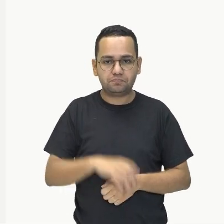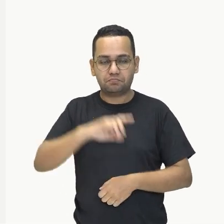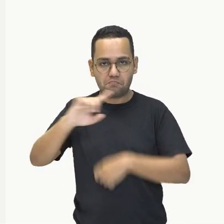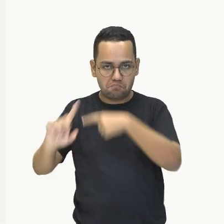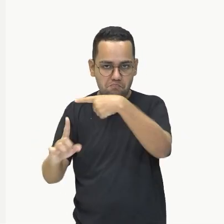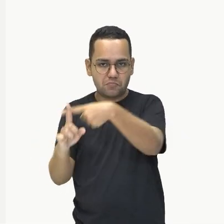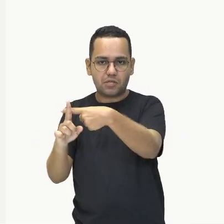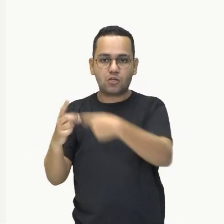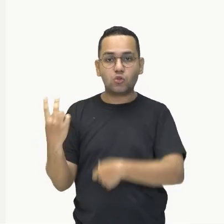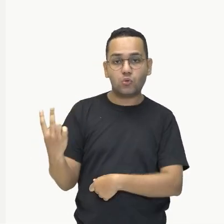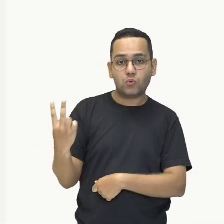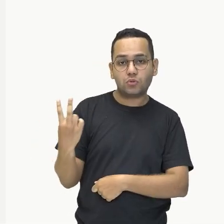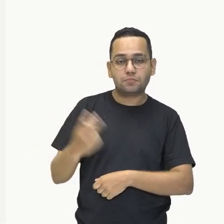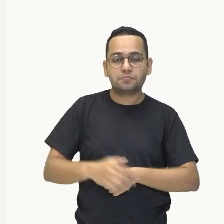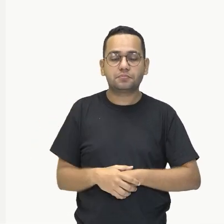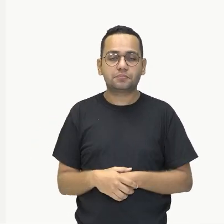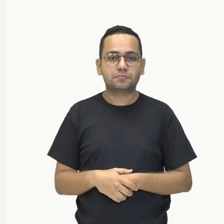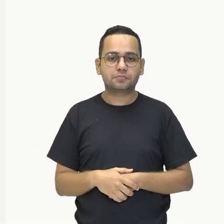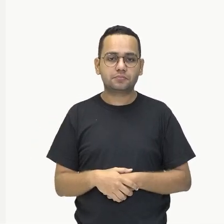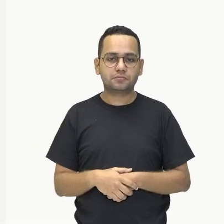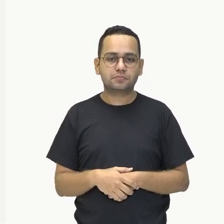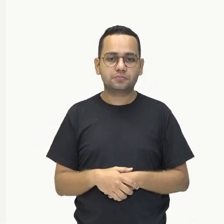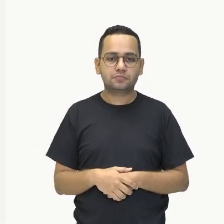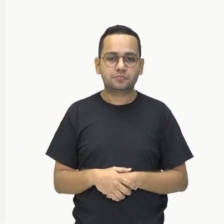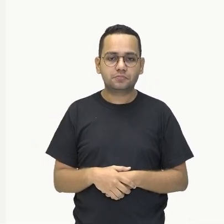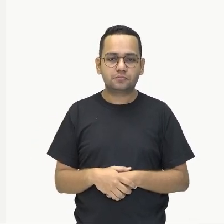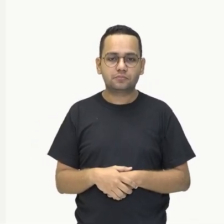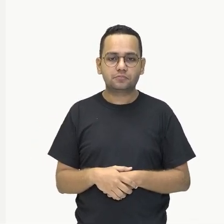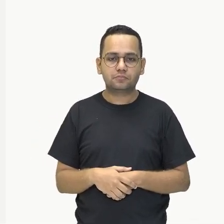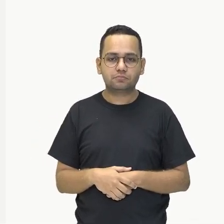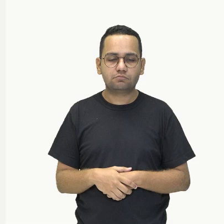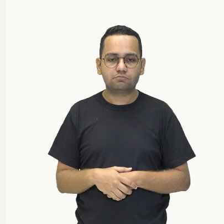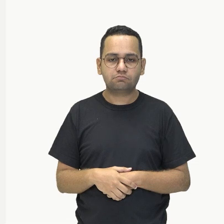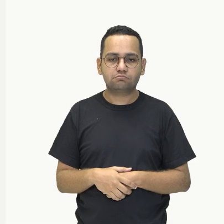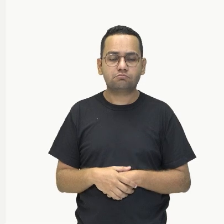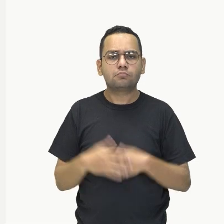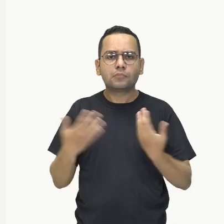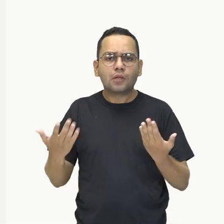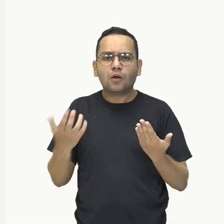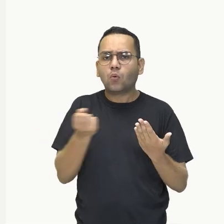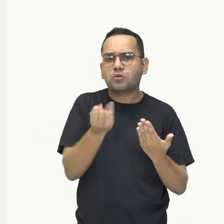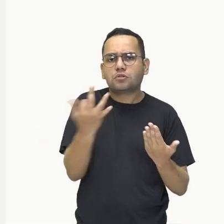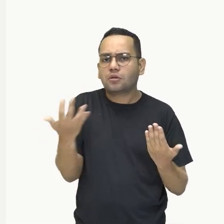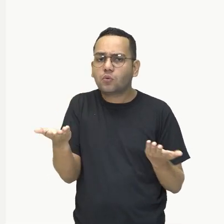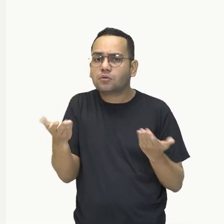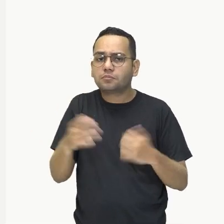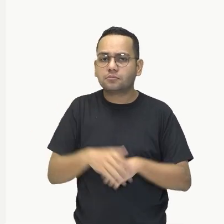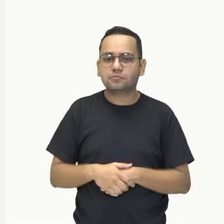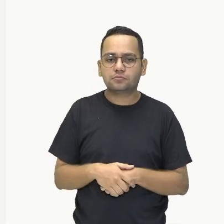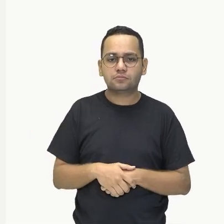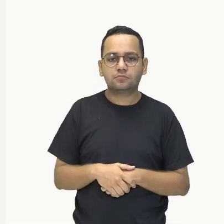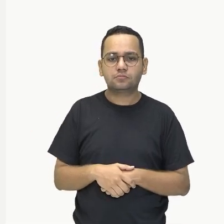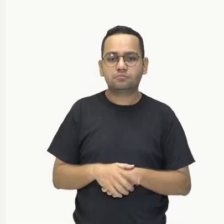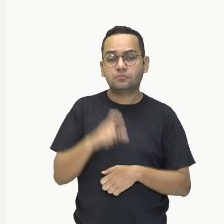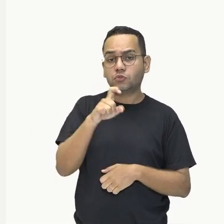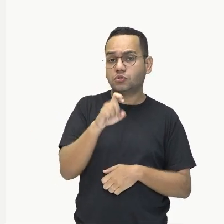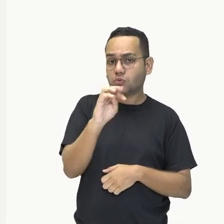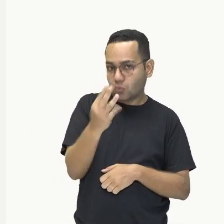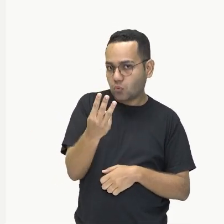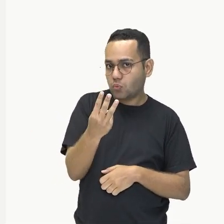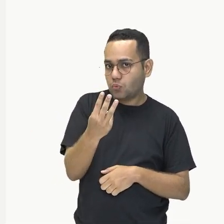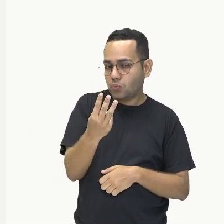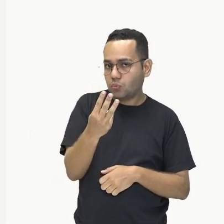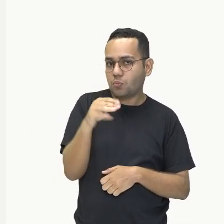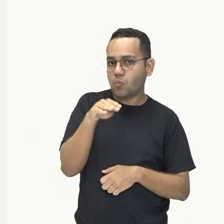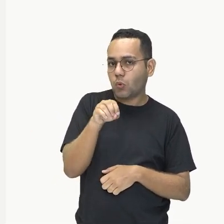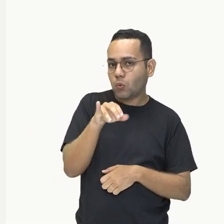mais 2, por exemplo. Aqui nós teremos quantos termos, ó? Temos o x ao cubo, é um